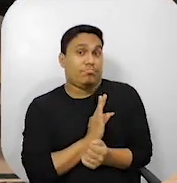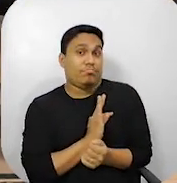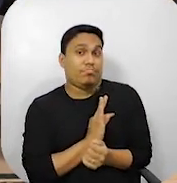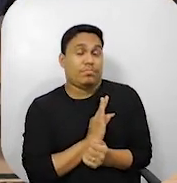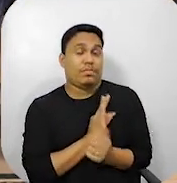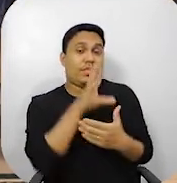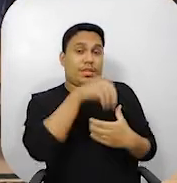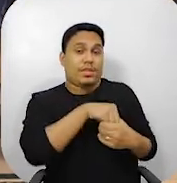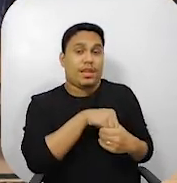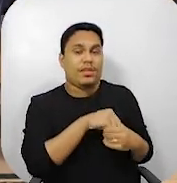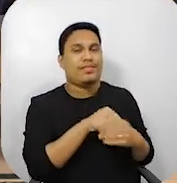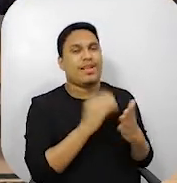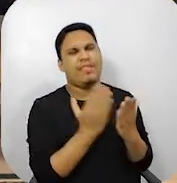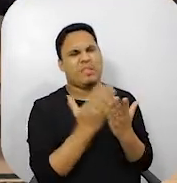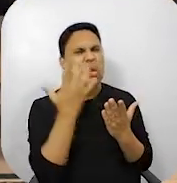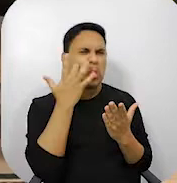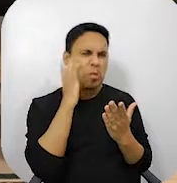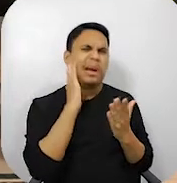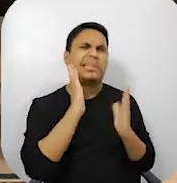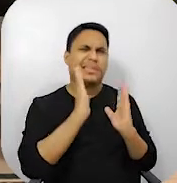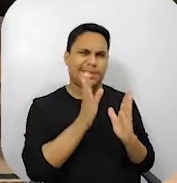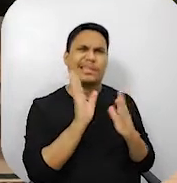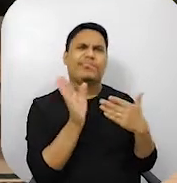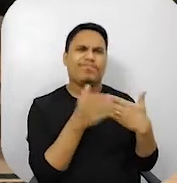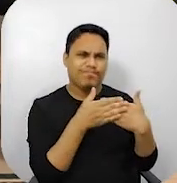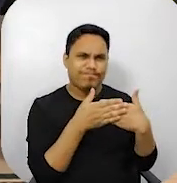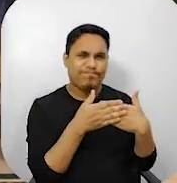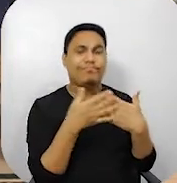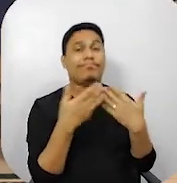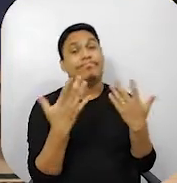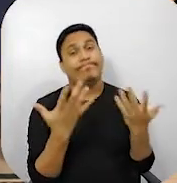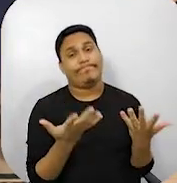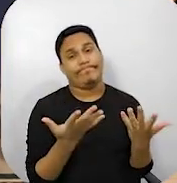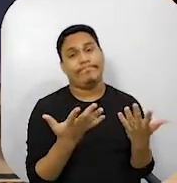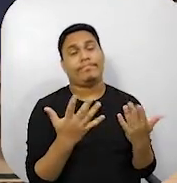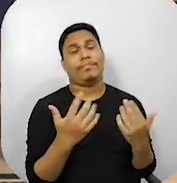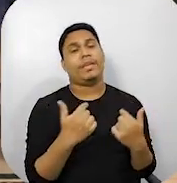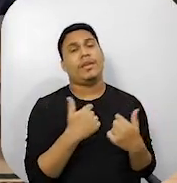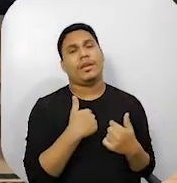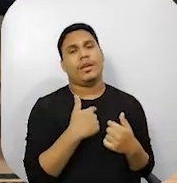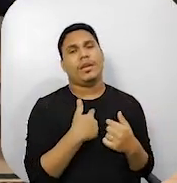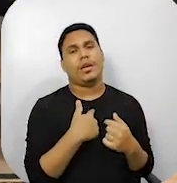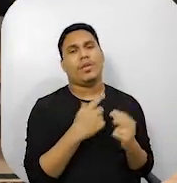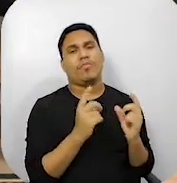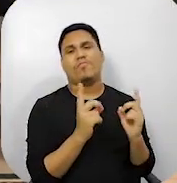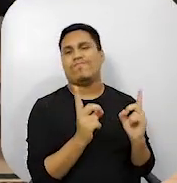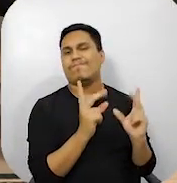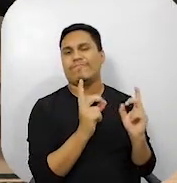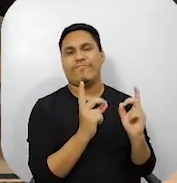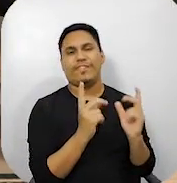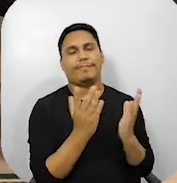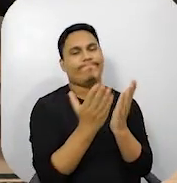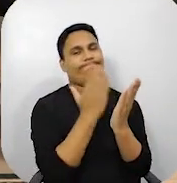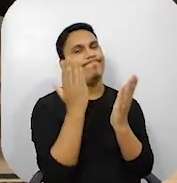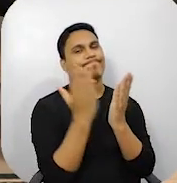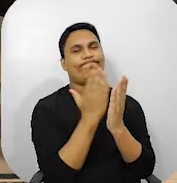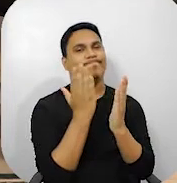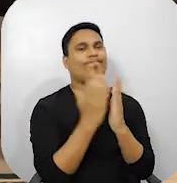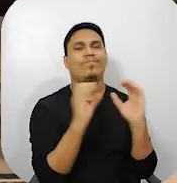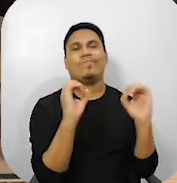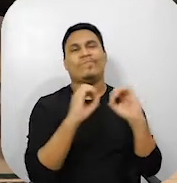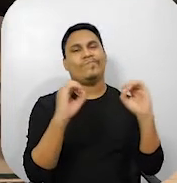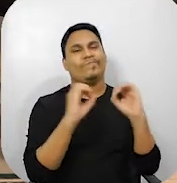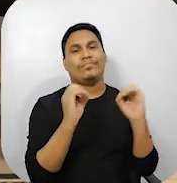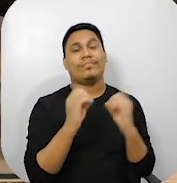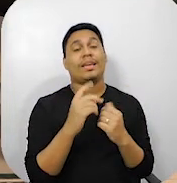a livraria acho que fechou né então eu não voltei mais para ver não tem para vender